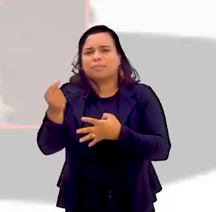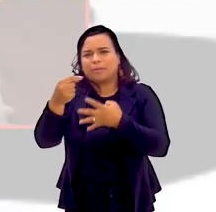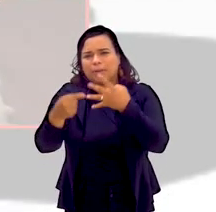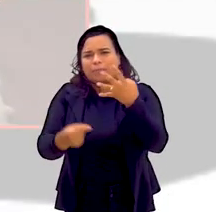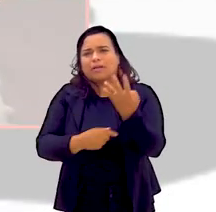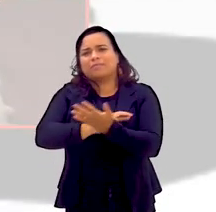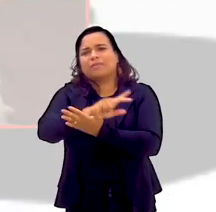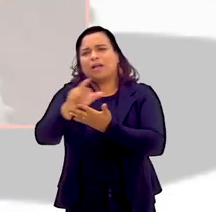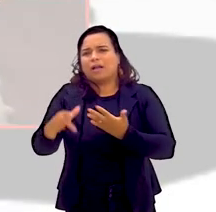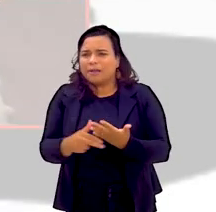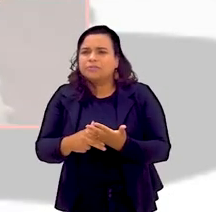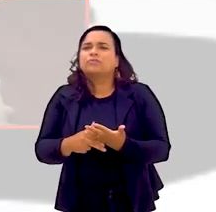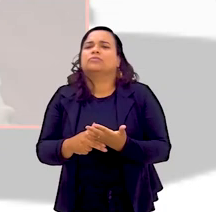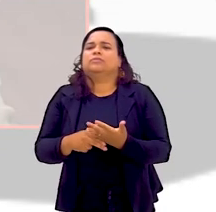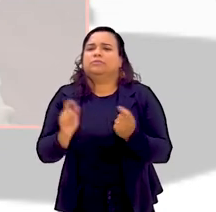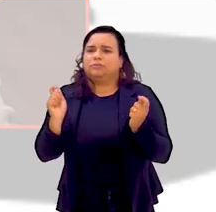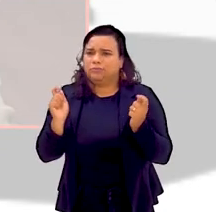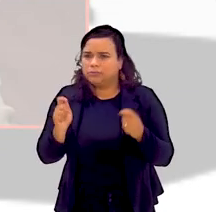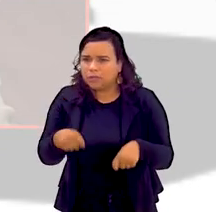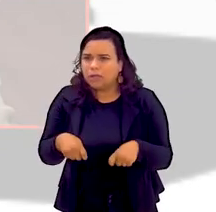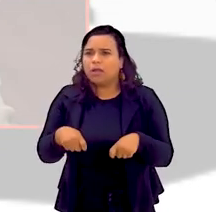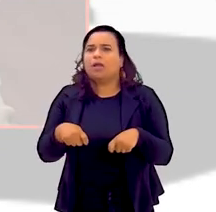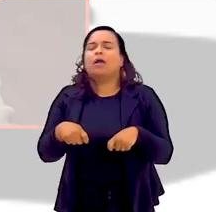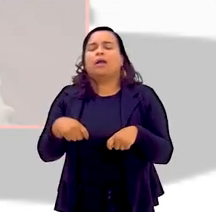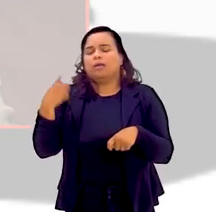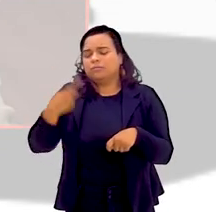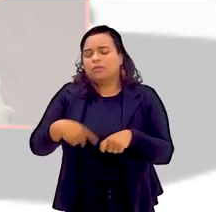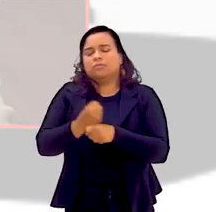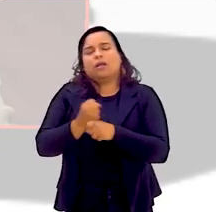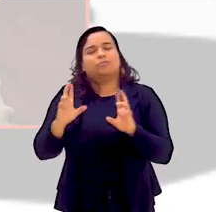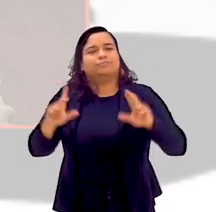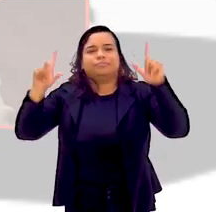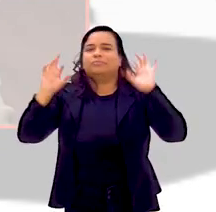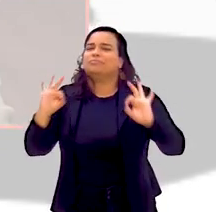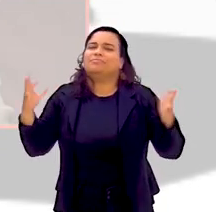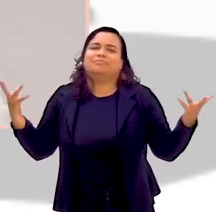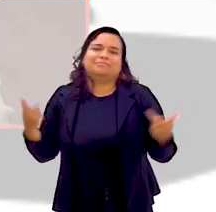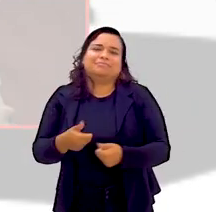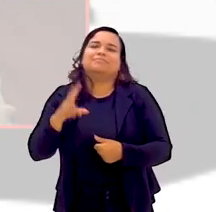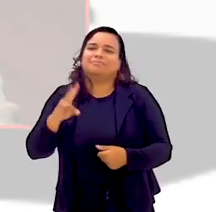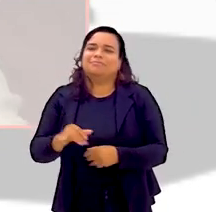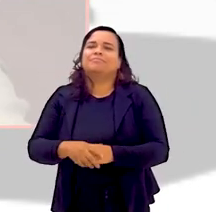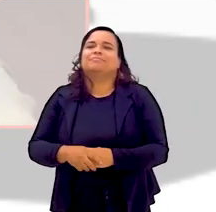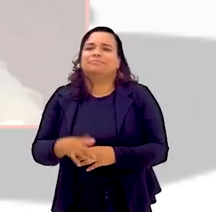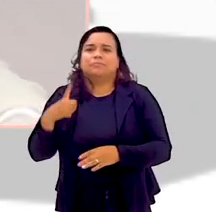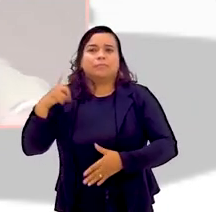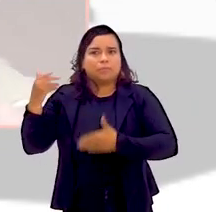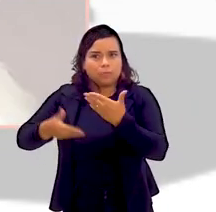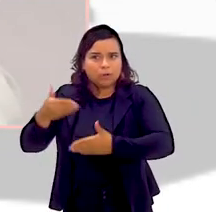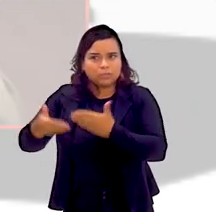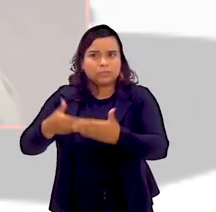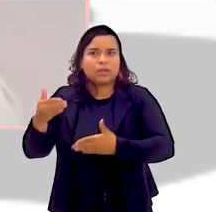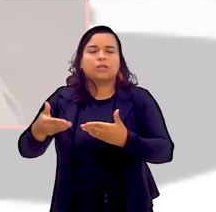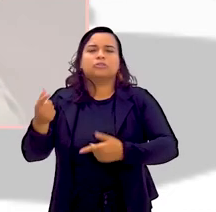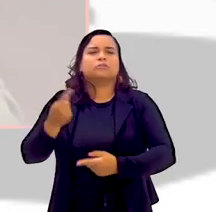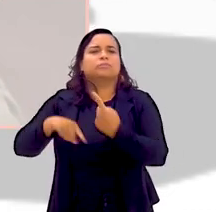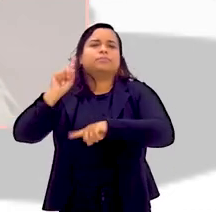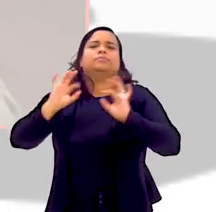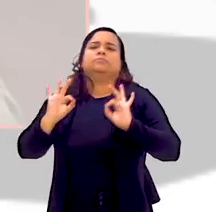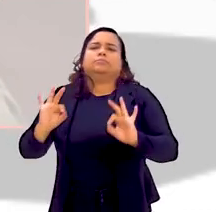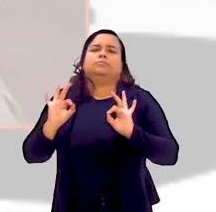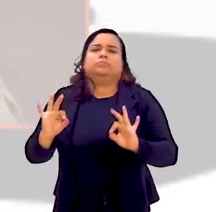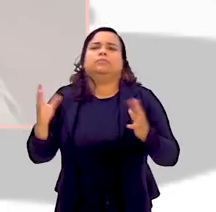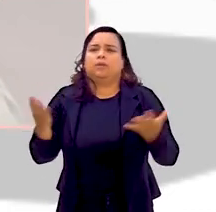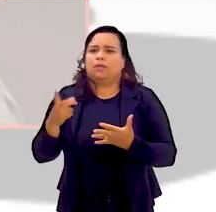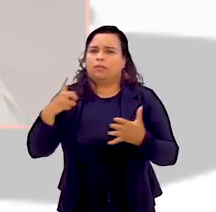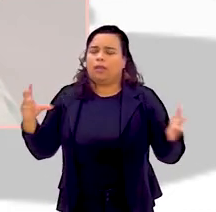fatores que vai propiciar que a gente tenha um ano diferenciado, com certeza. Agora já estamos num processo vitorioso, agora